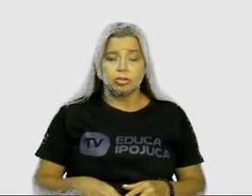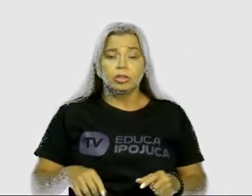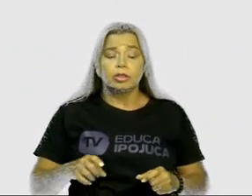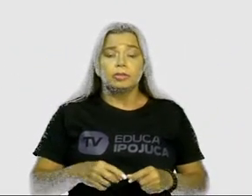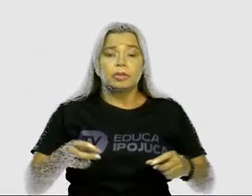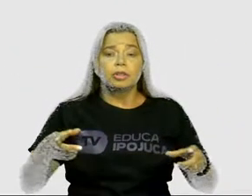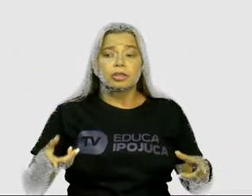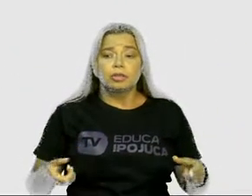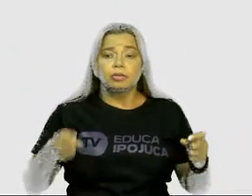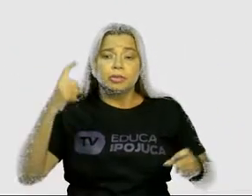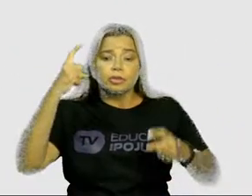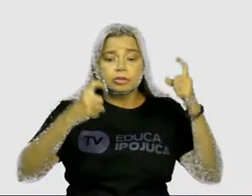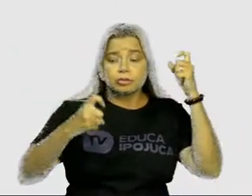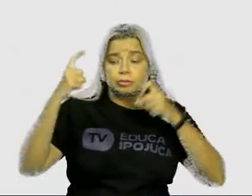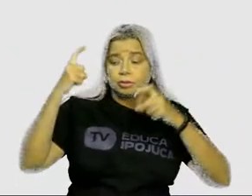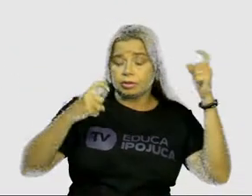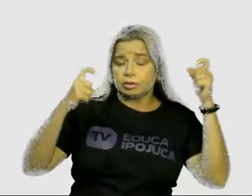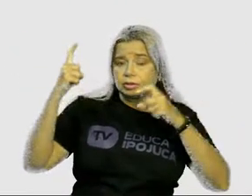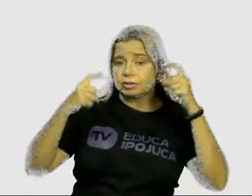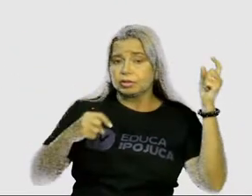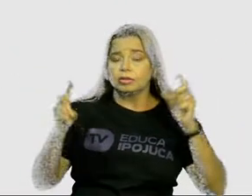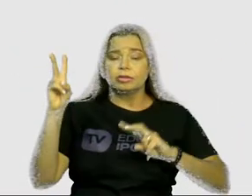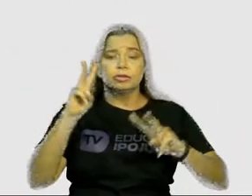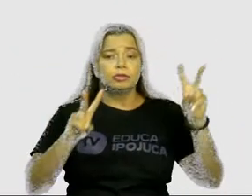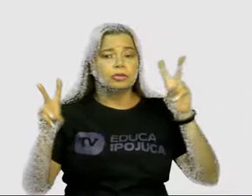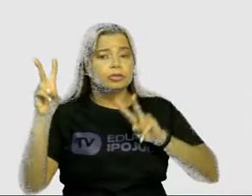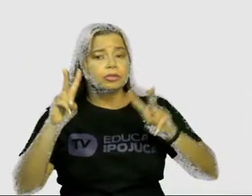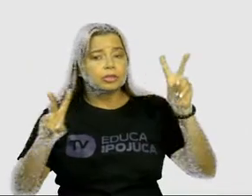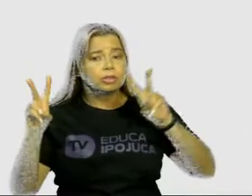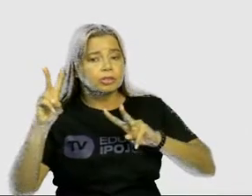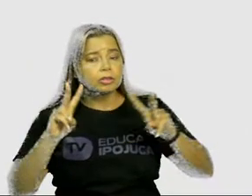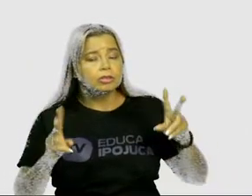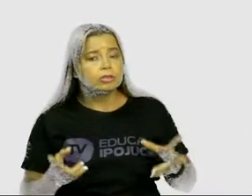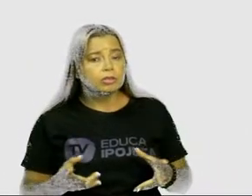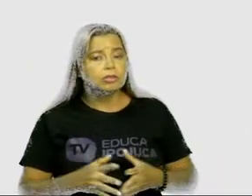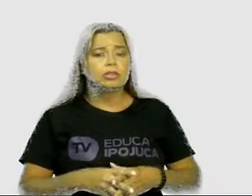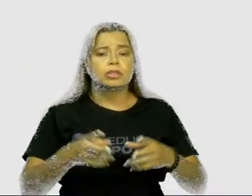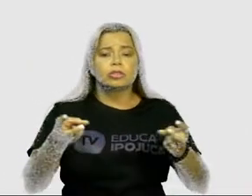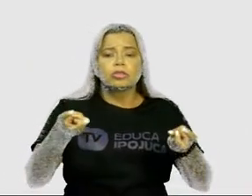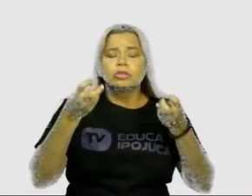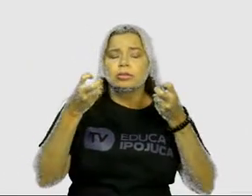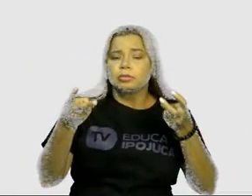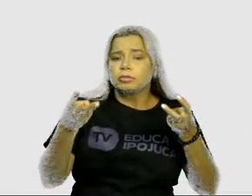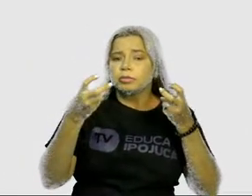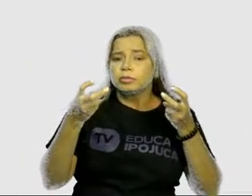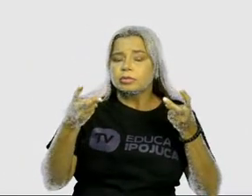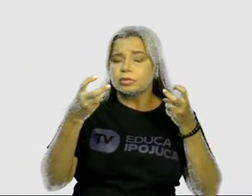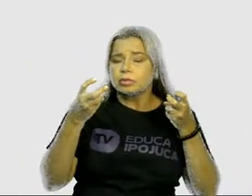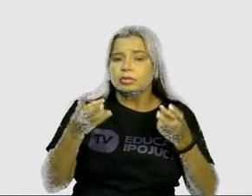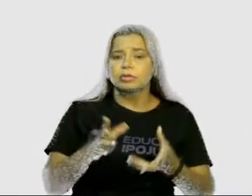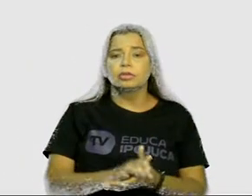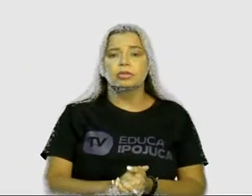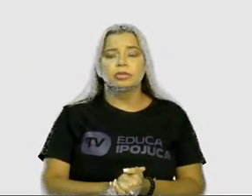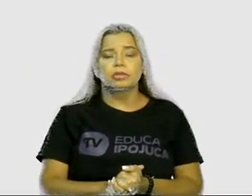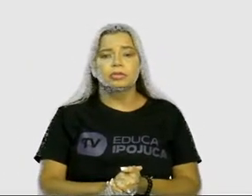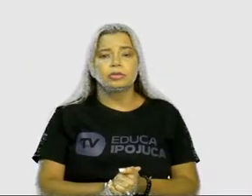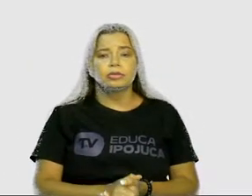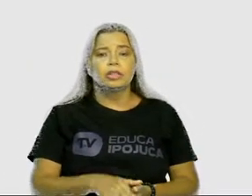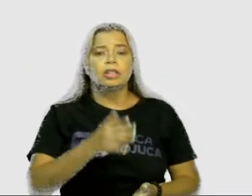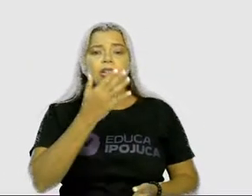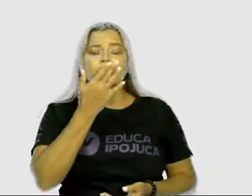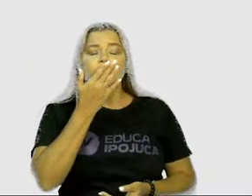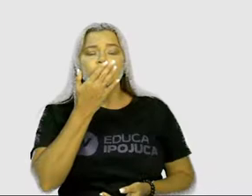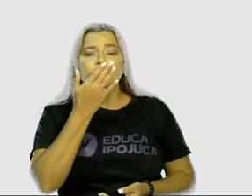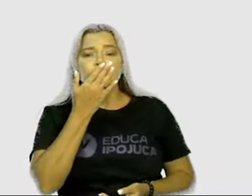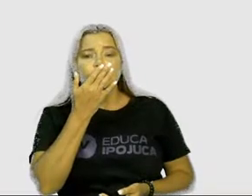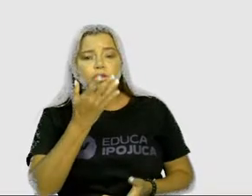artes ao qual a gente vai ver, né? Que a gente absorve, observa através da visão. As cores e as formas